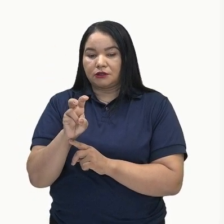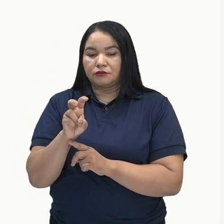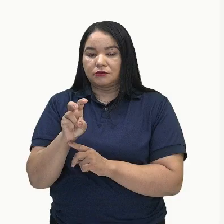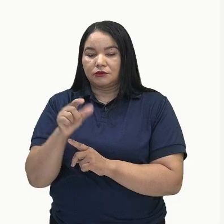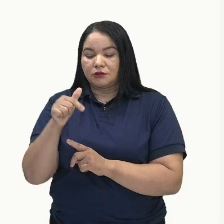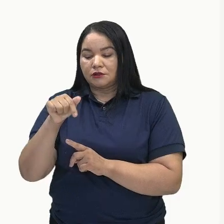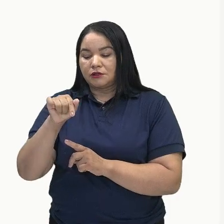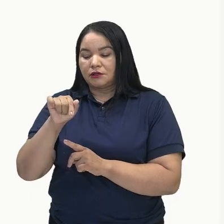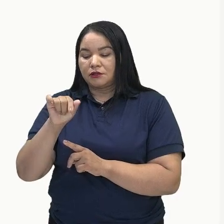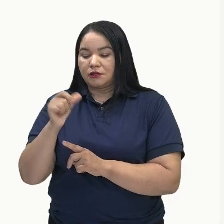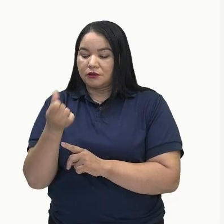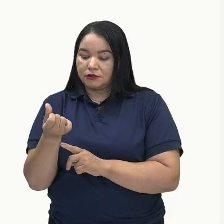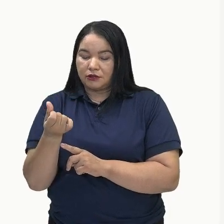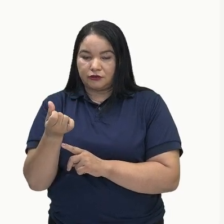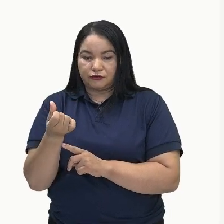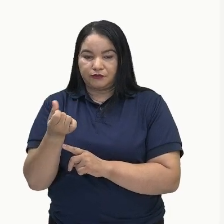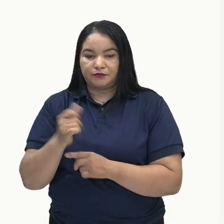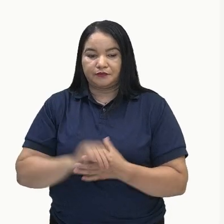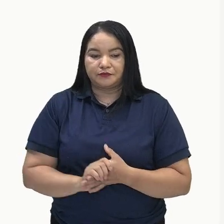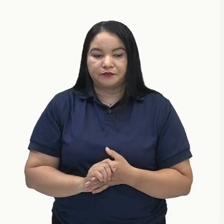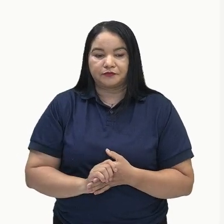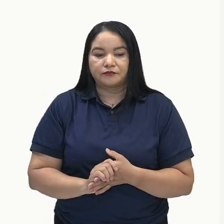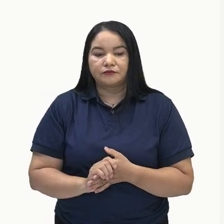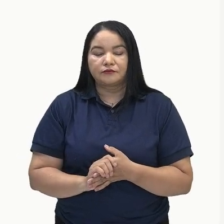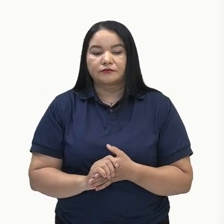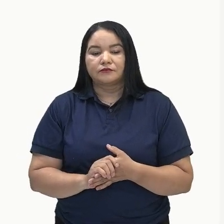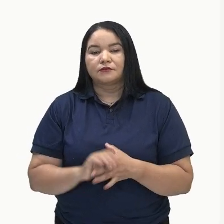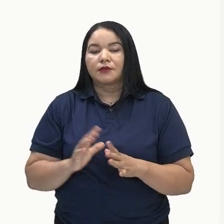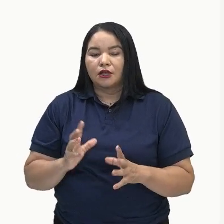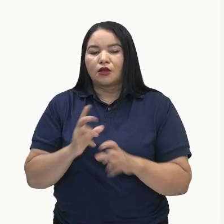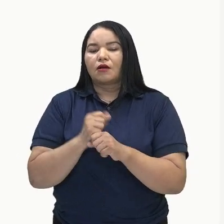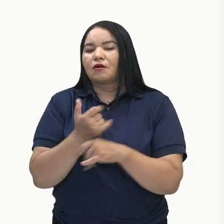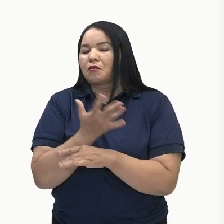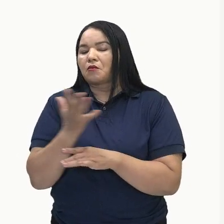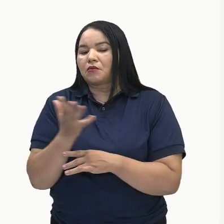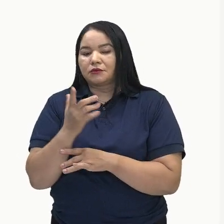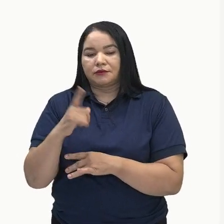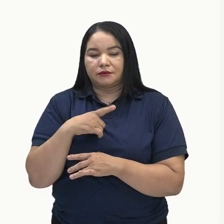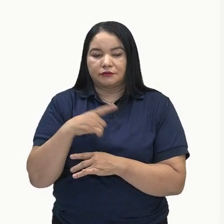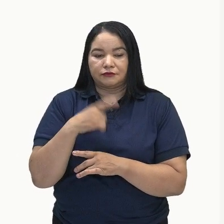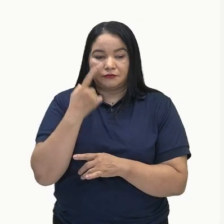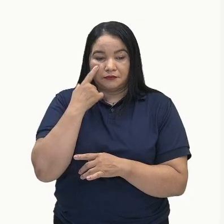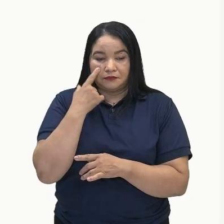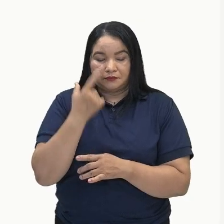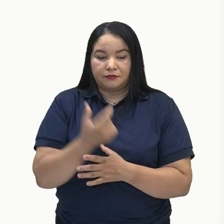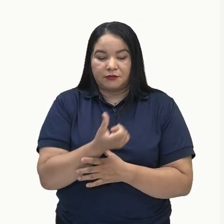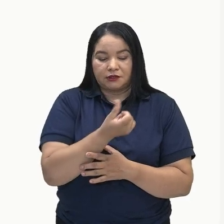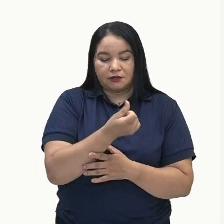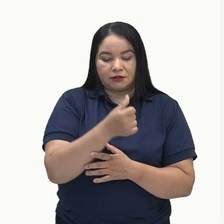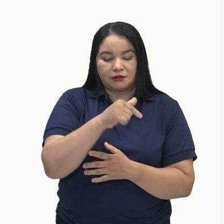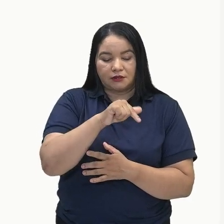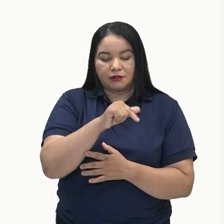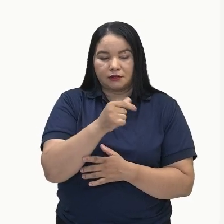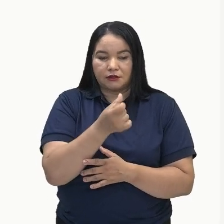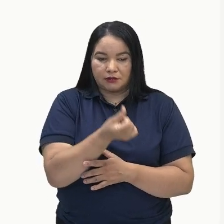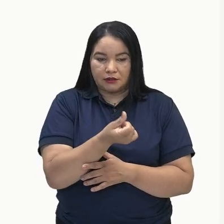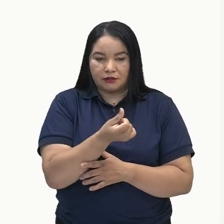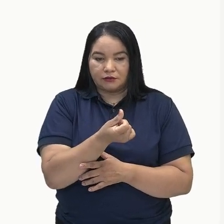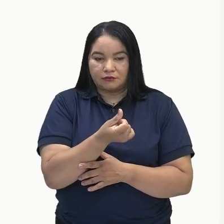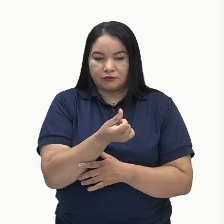576. Beleza? Resolvendo isso, olha o que nós temos aqui nessa igualdade. Temos 676, 100